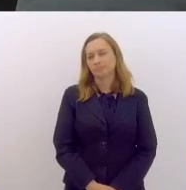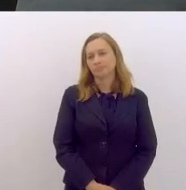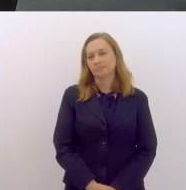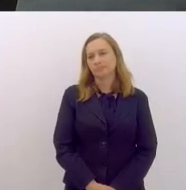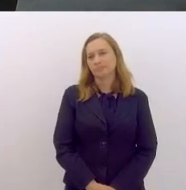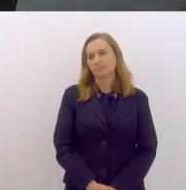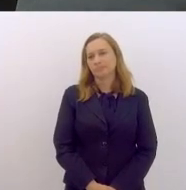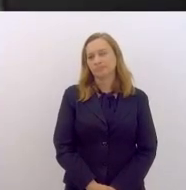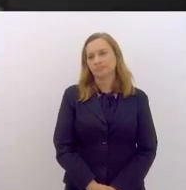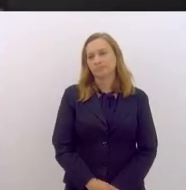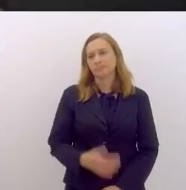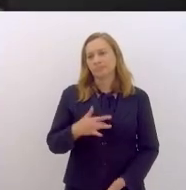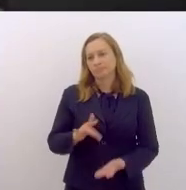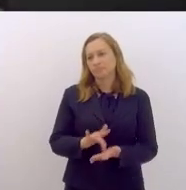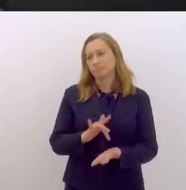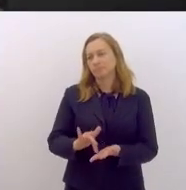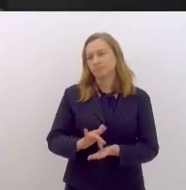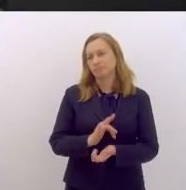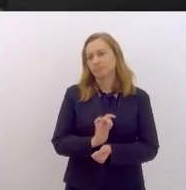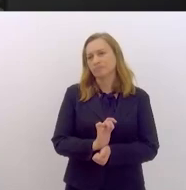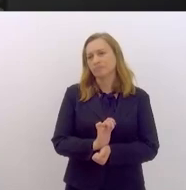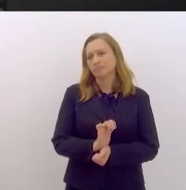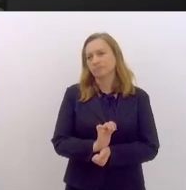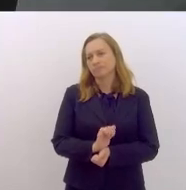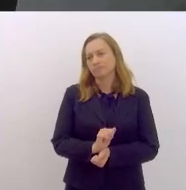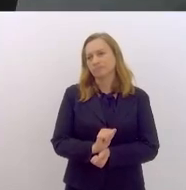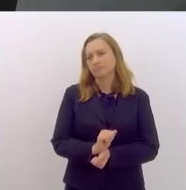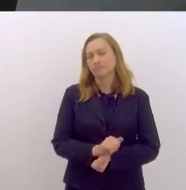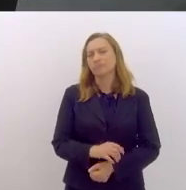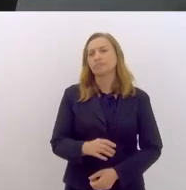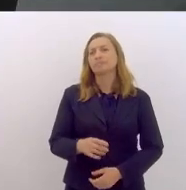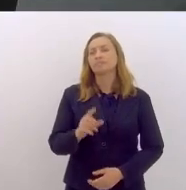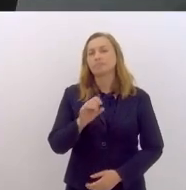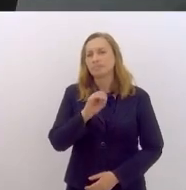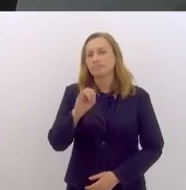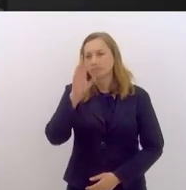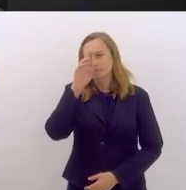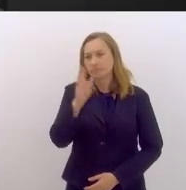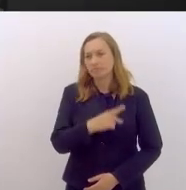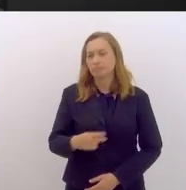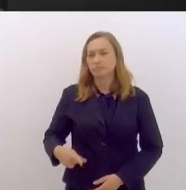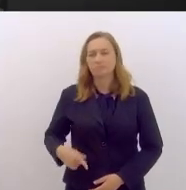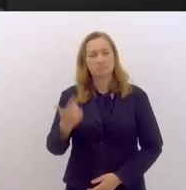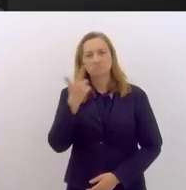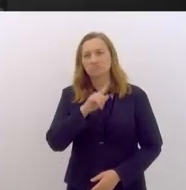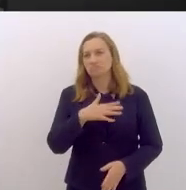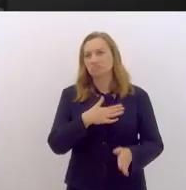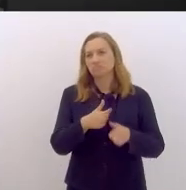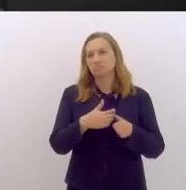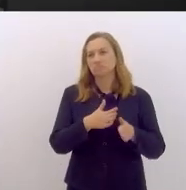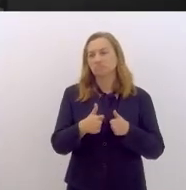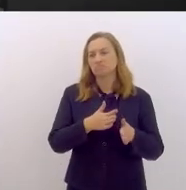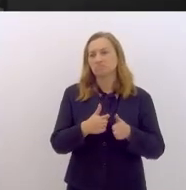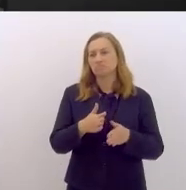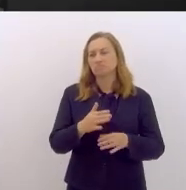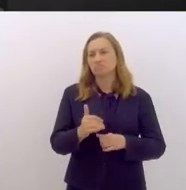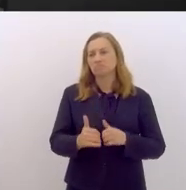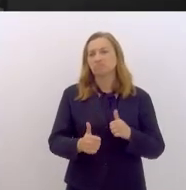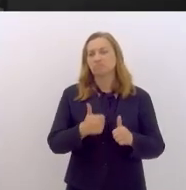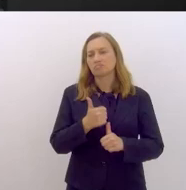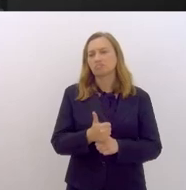É porque o meu celular travou ele. Não... Pois não, presidente. Eu não estou conseguindo acessar aqui o substitutivo.